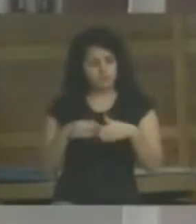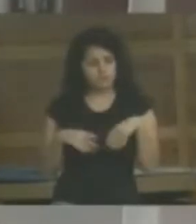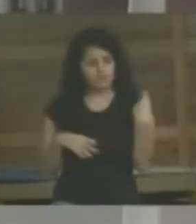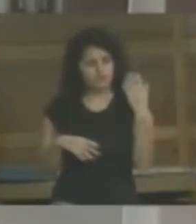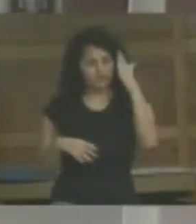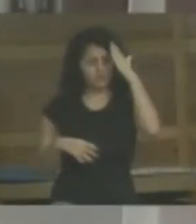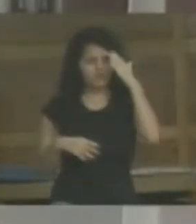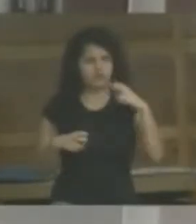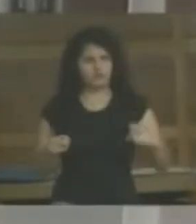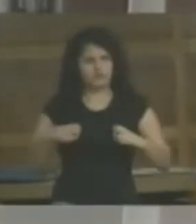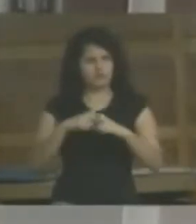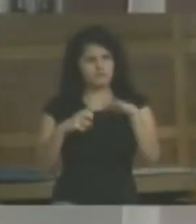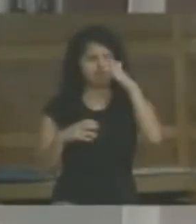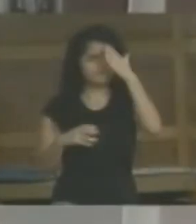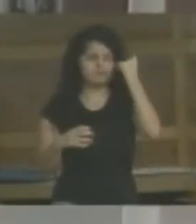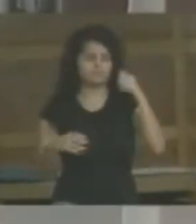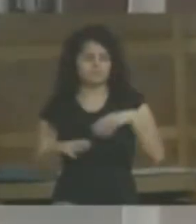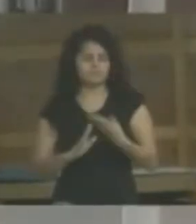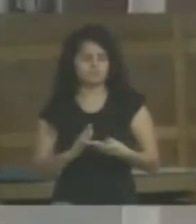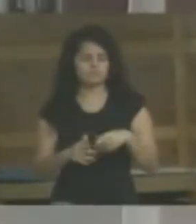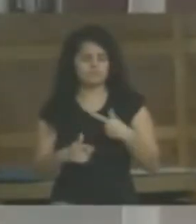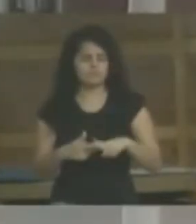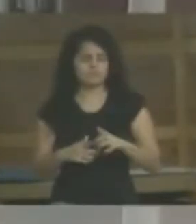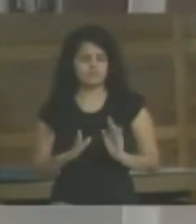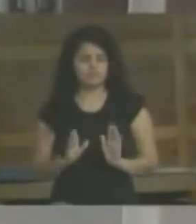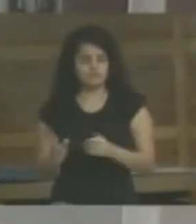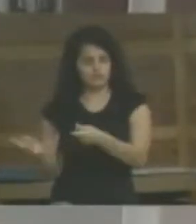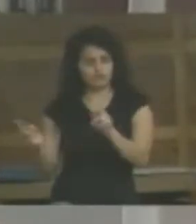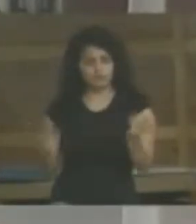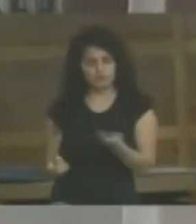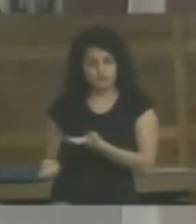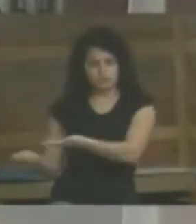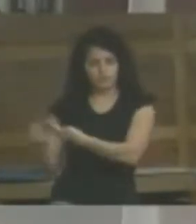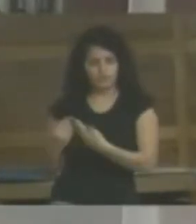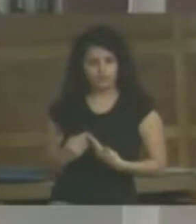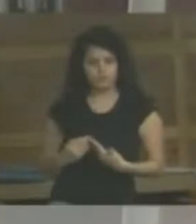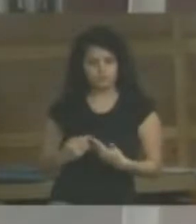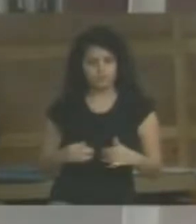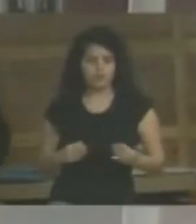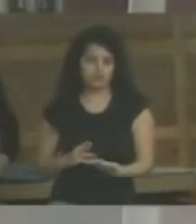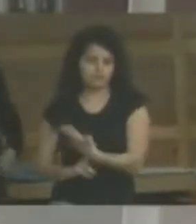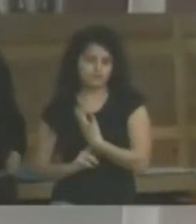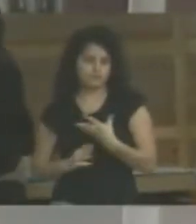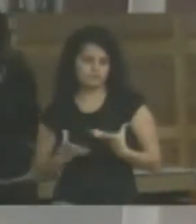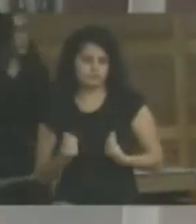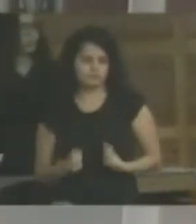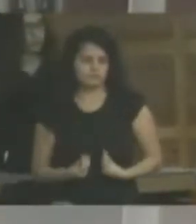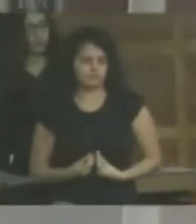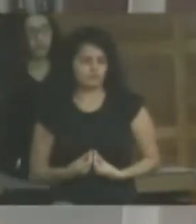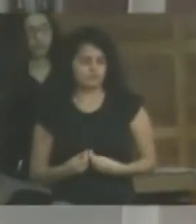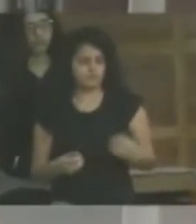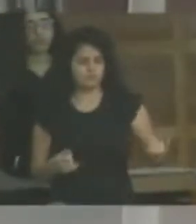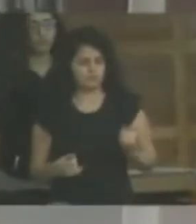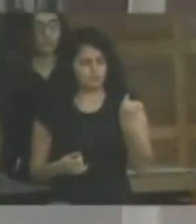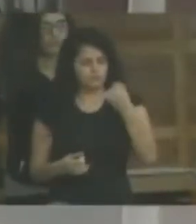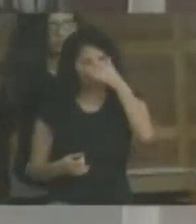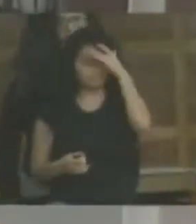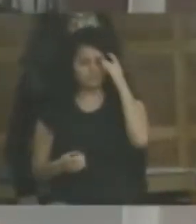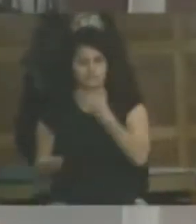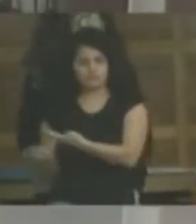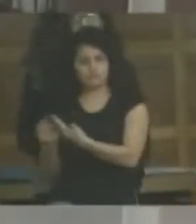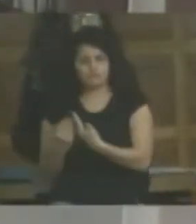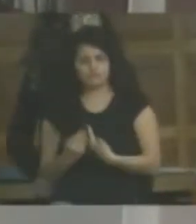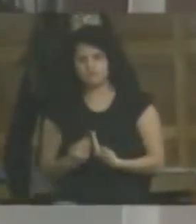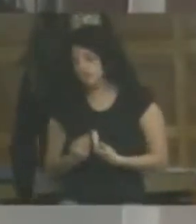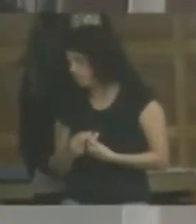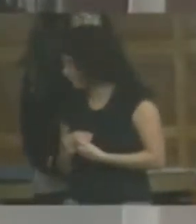vocês vindo, vocês vão ajudar cada vez mais a brigar. É importante a população ela vir para a Câmara de Vereadores para somar força